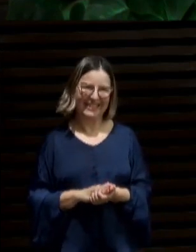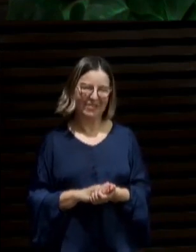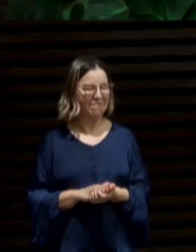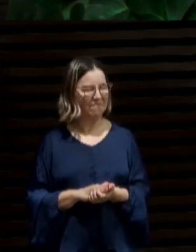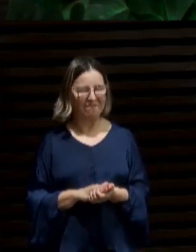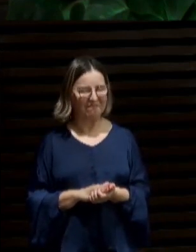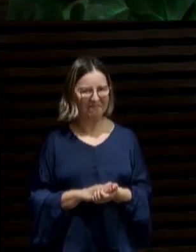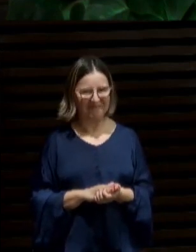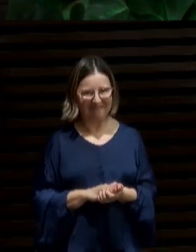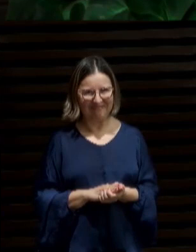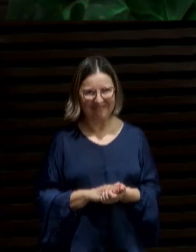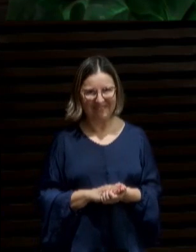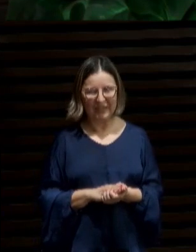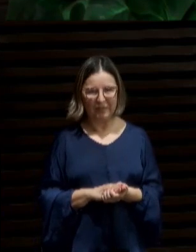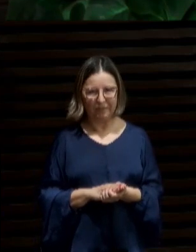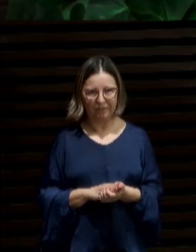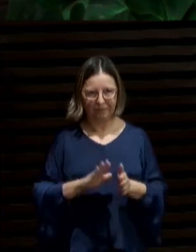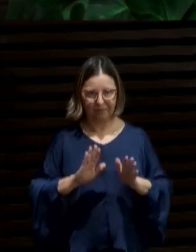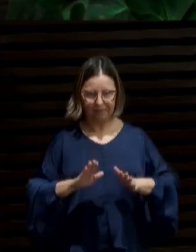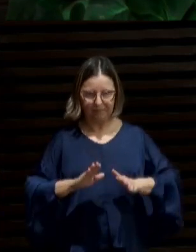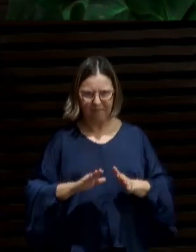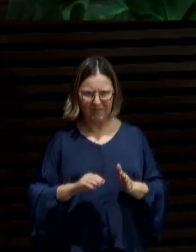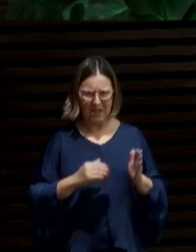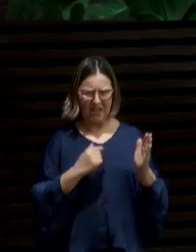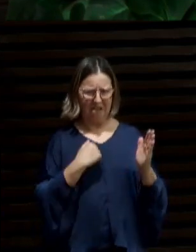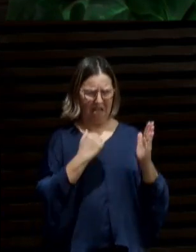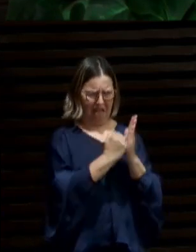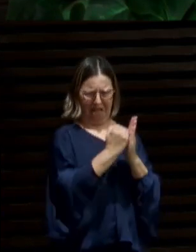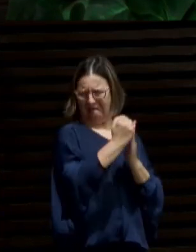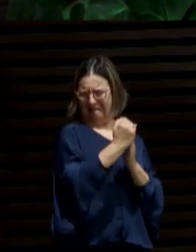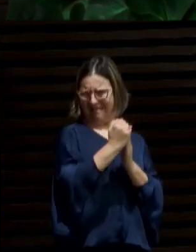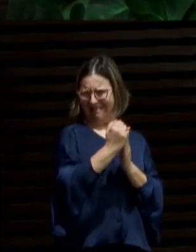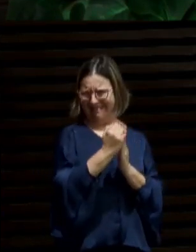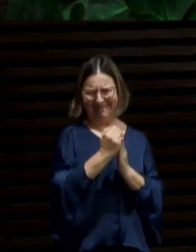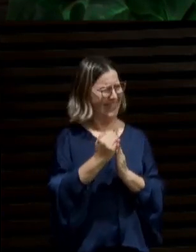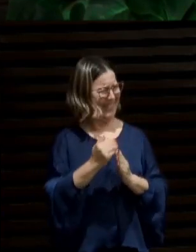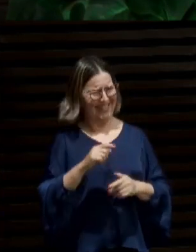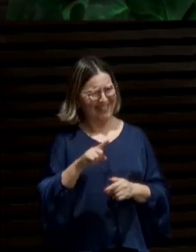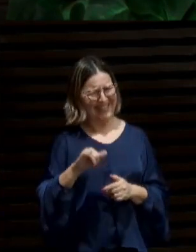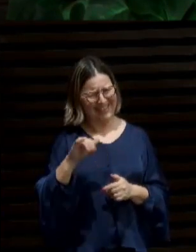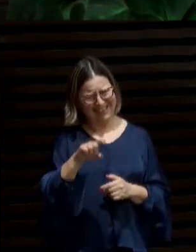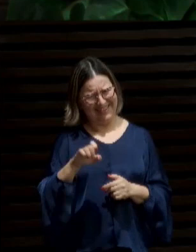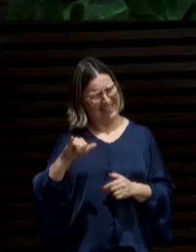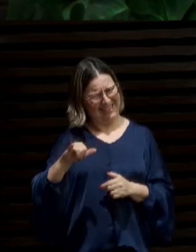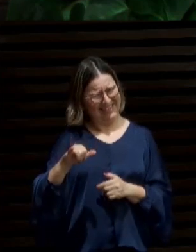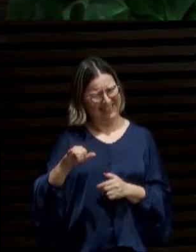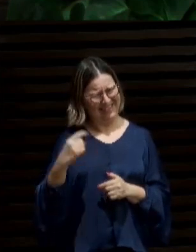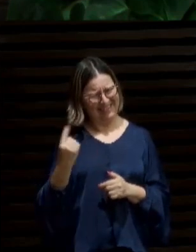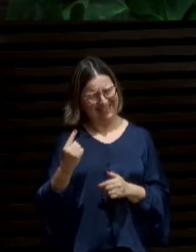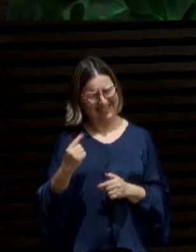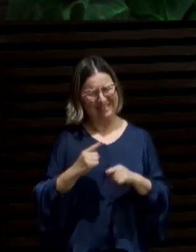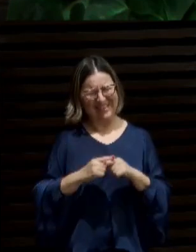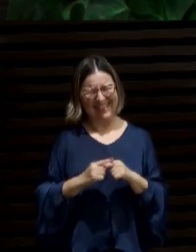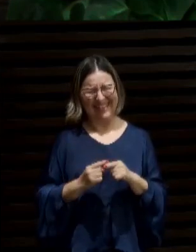Nada. Vou ser exagerado, nem xixi ele podia fazer por si mesmo, porque ele era